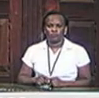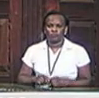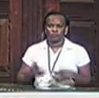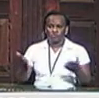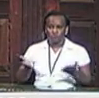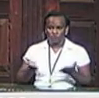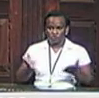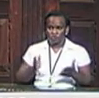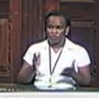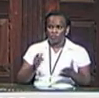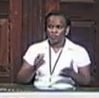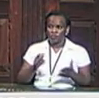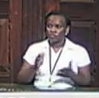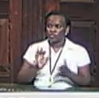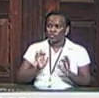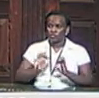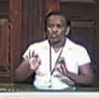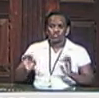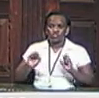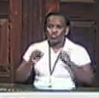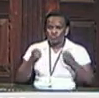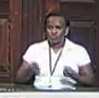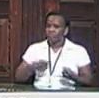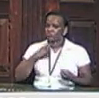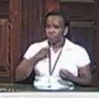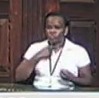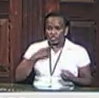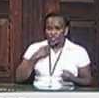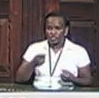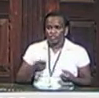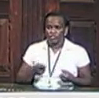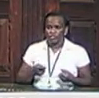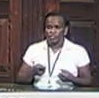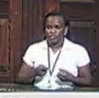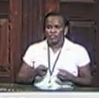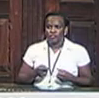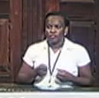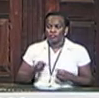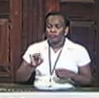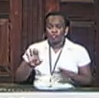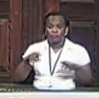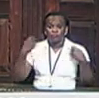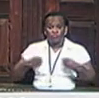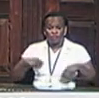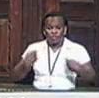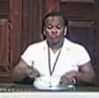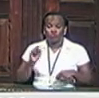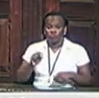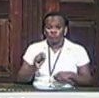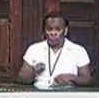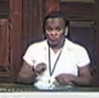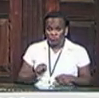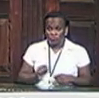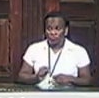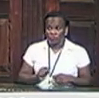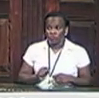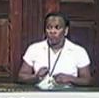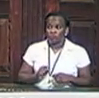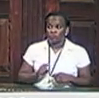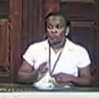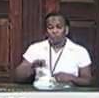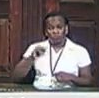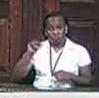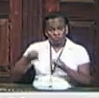Agora, nenhum esforço desse será possível se não houver, pela parte